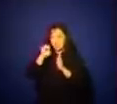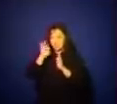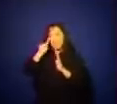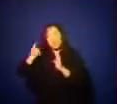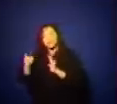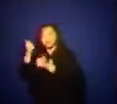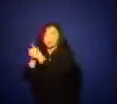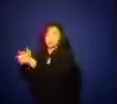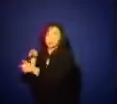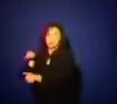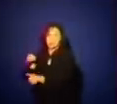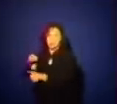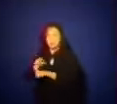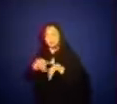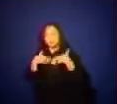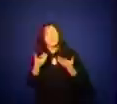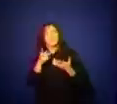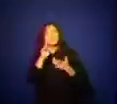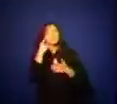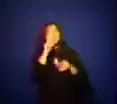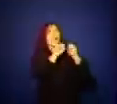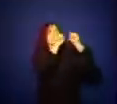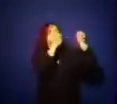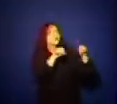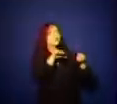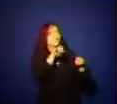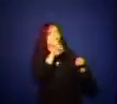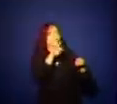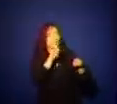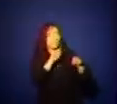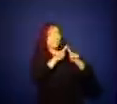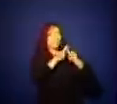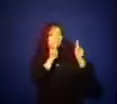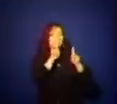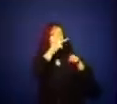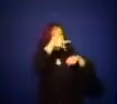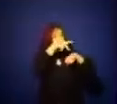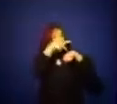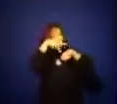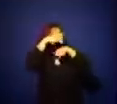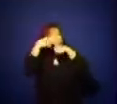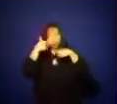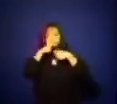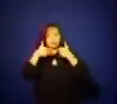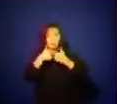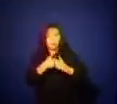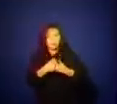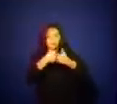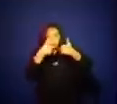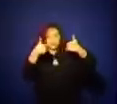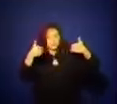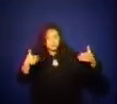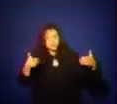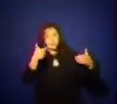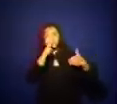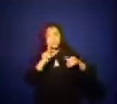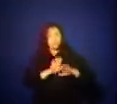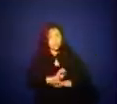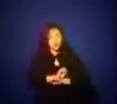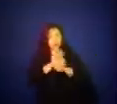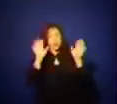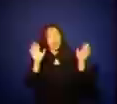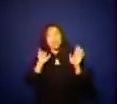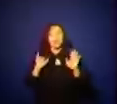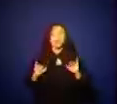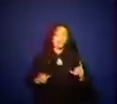importante muita gente fala só do sistema de metas mas os países que adotaram o princípio da separação de forma mais clara tiveram maior sucesso o princípio da Separação